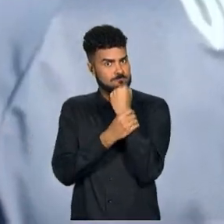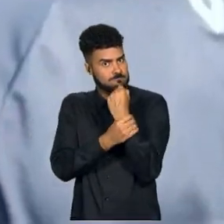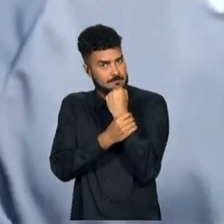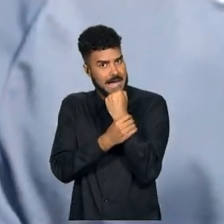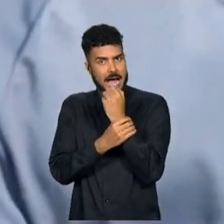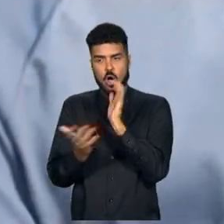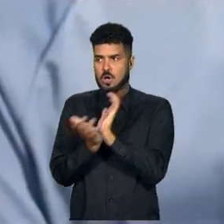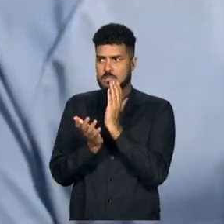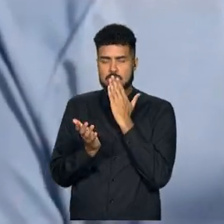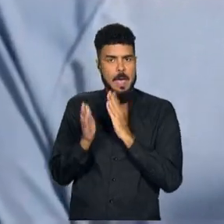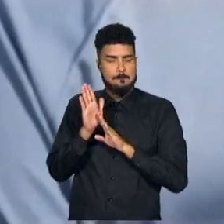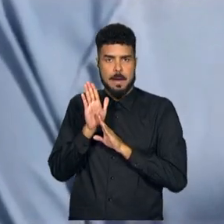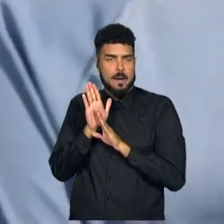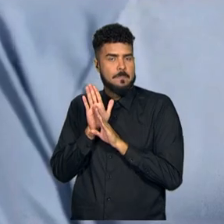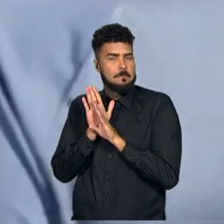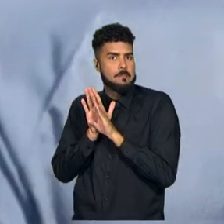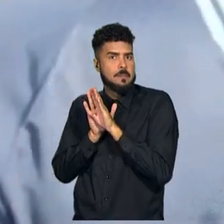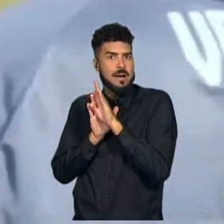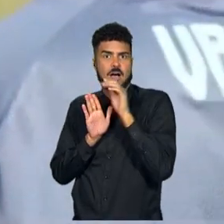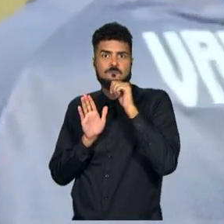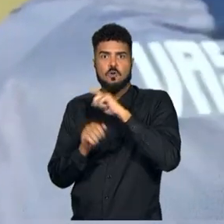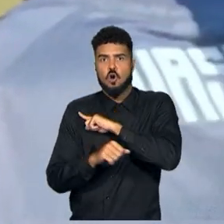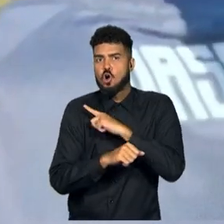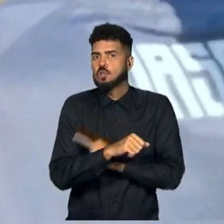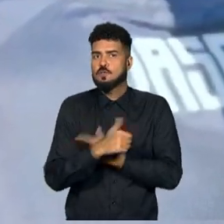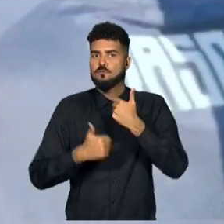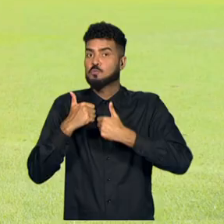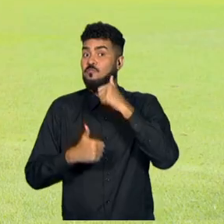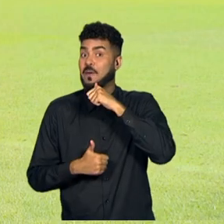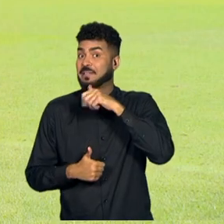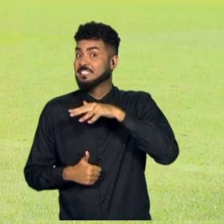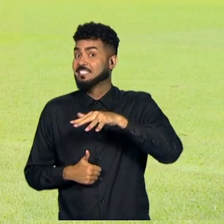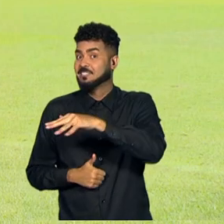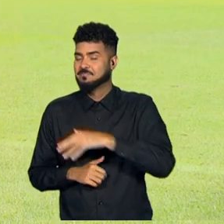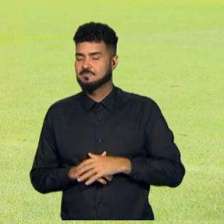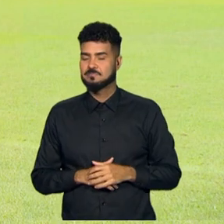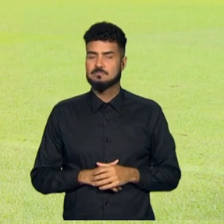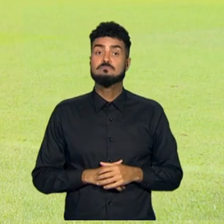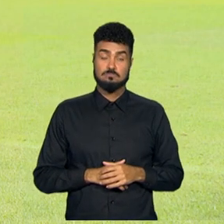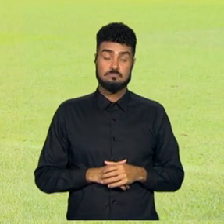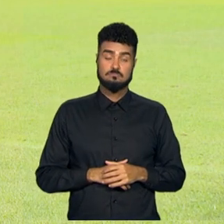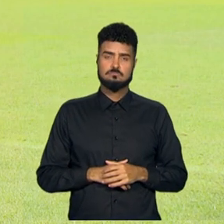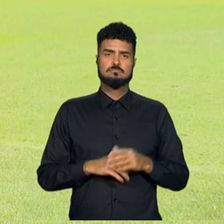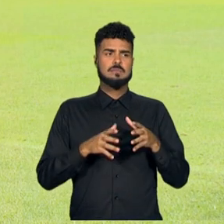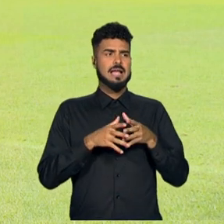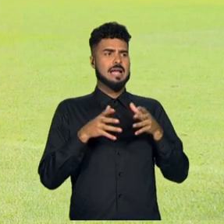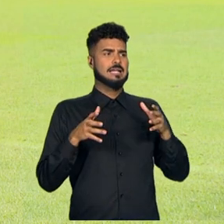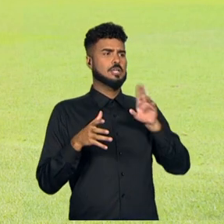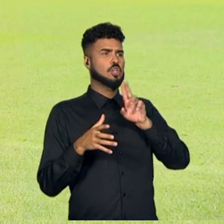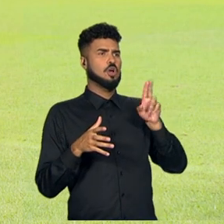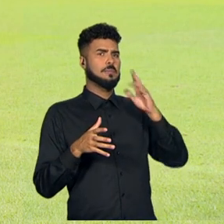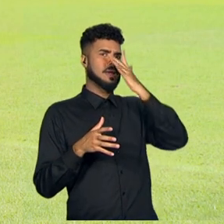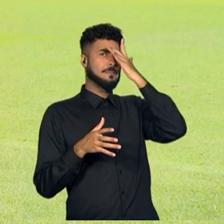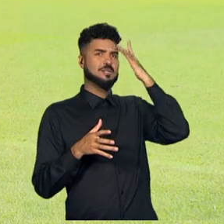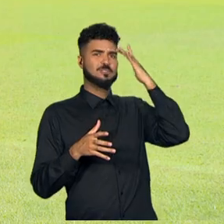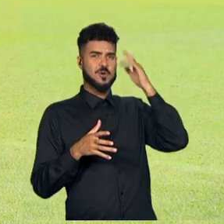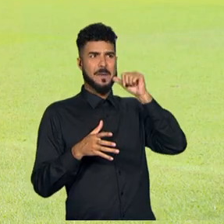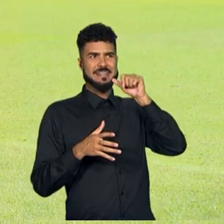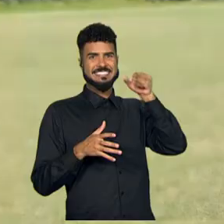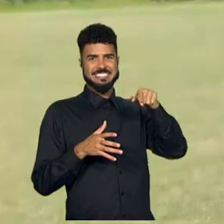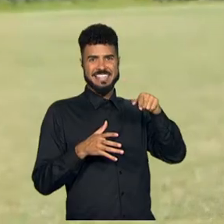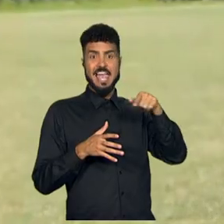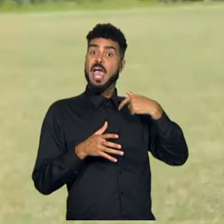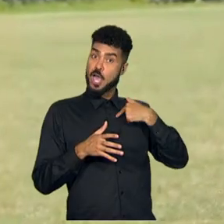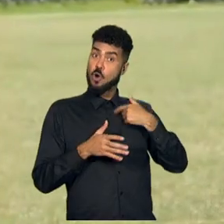fosse quase que imbatível no futebol feminino. Todos os grandes nomes, só fui eu que